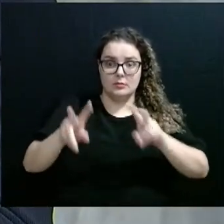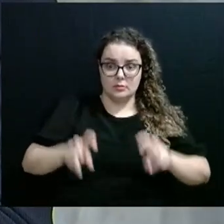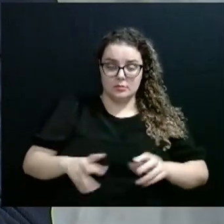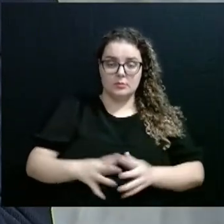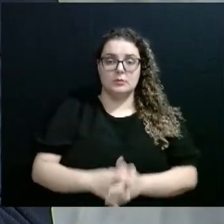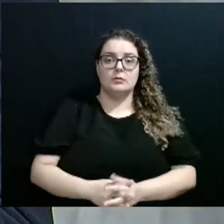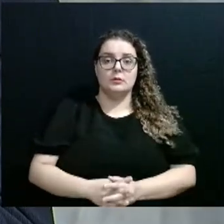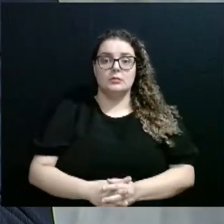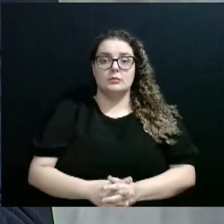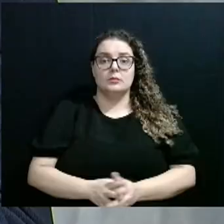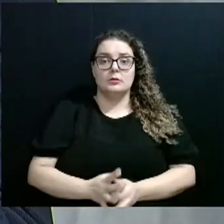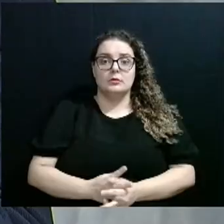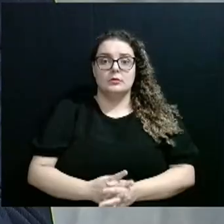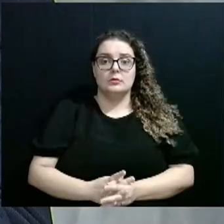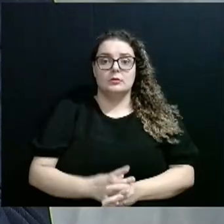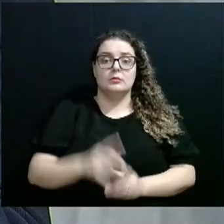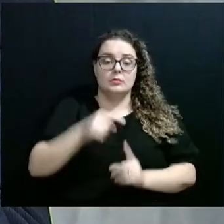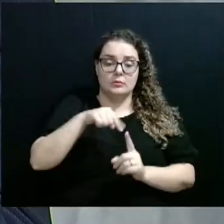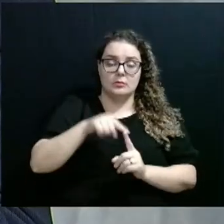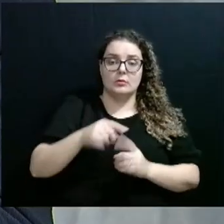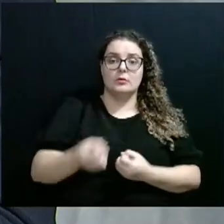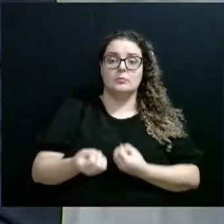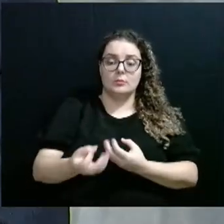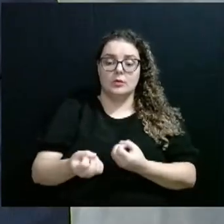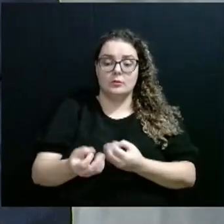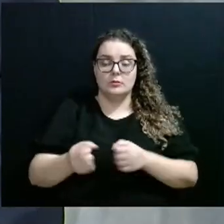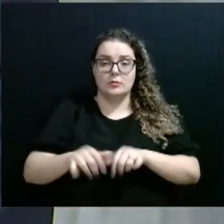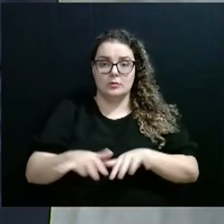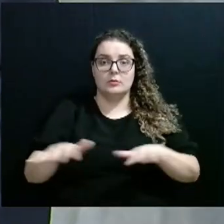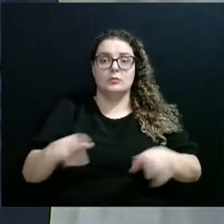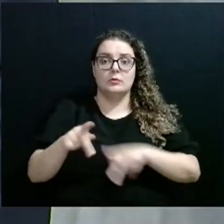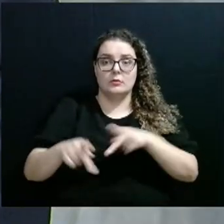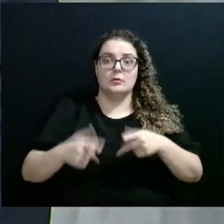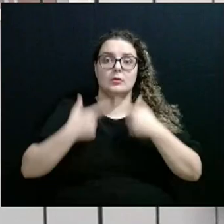com o objetivo de levar à população um linguajar mais popular.